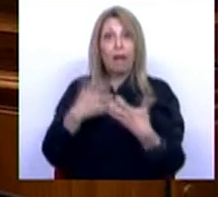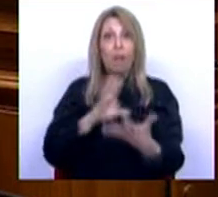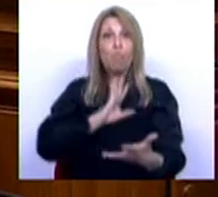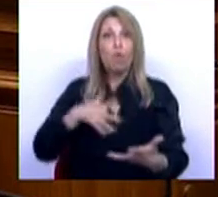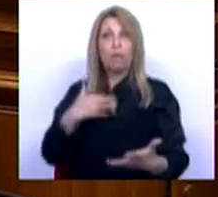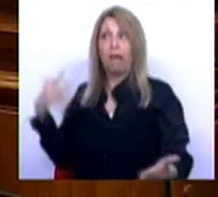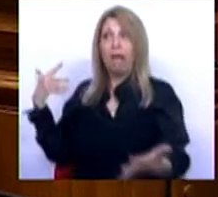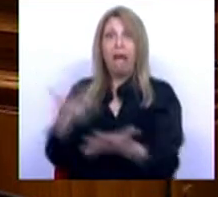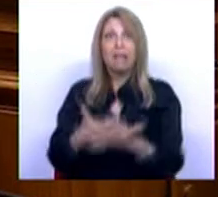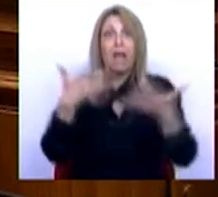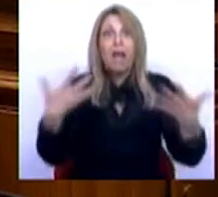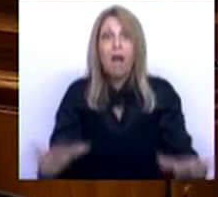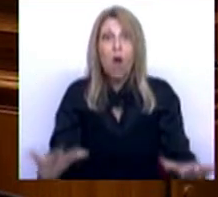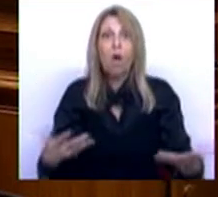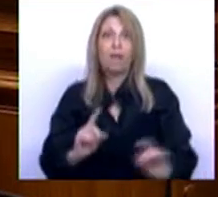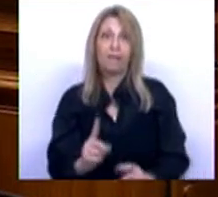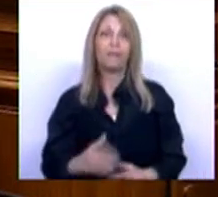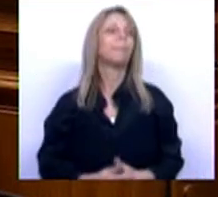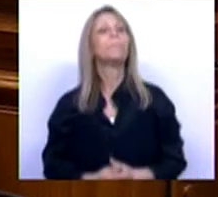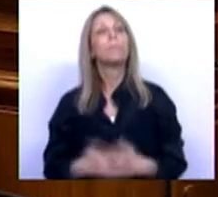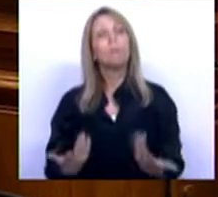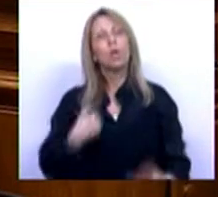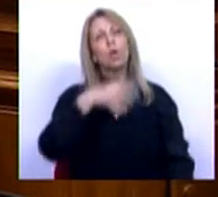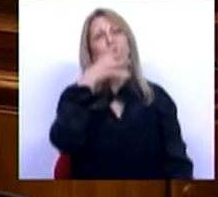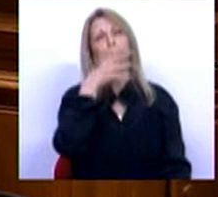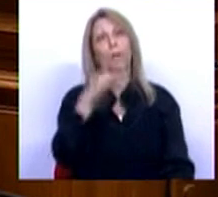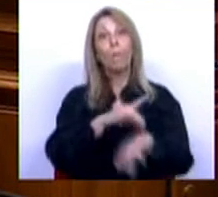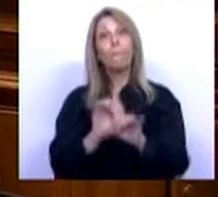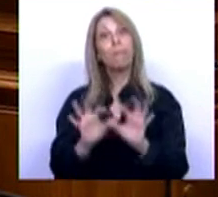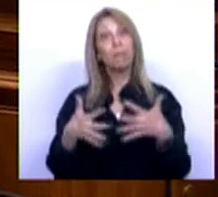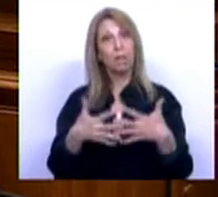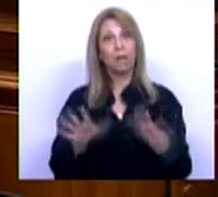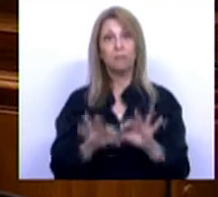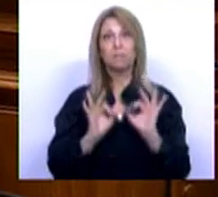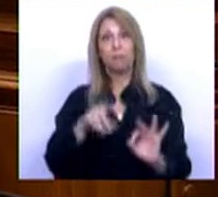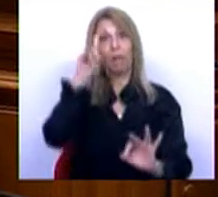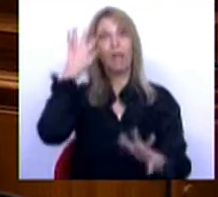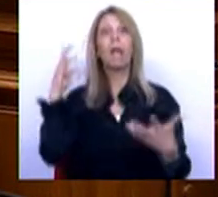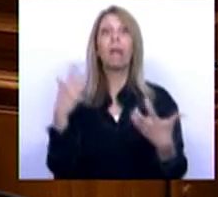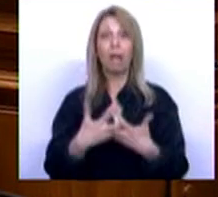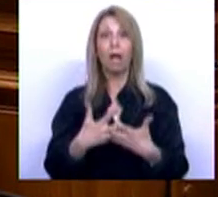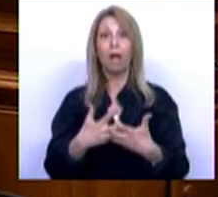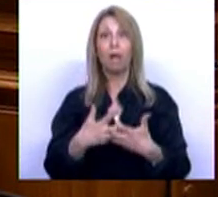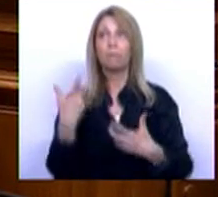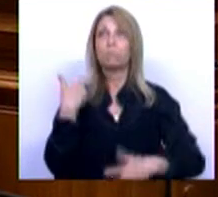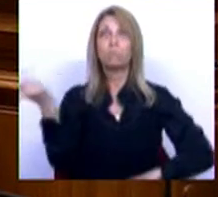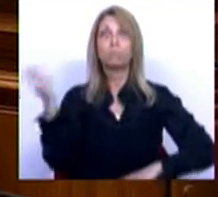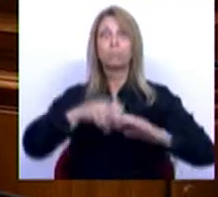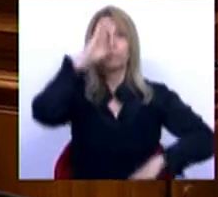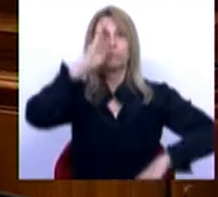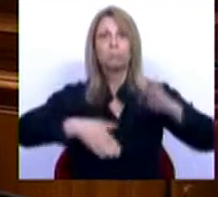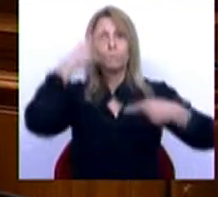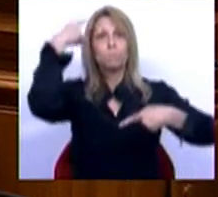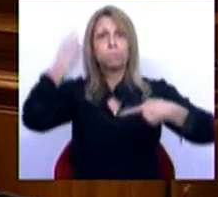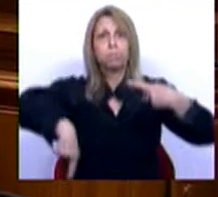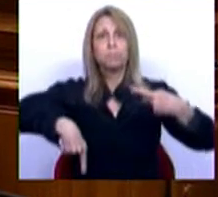explico. Tanto a pandemia como esta guerra apanharam-nos desprevenidos e demonstraram como